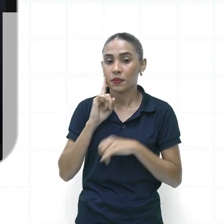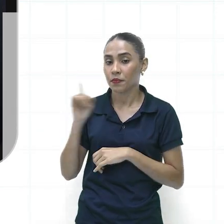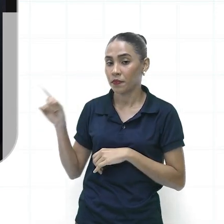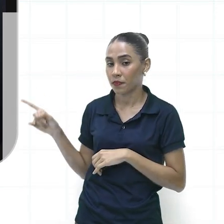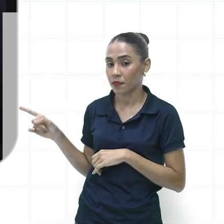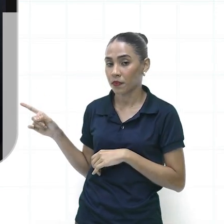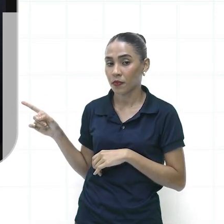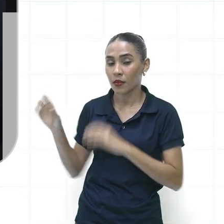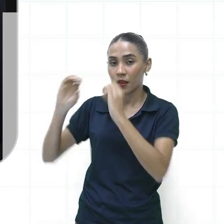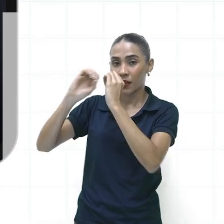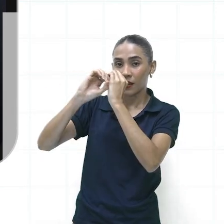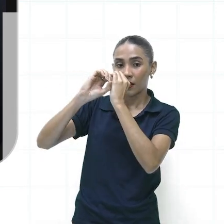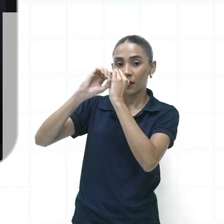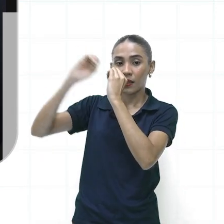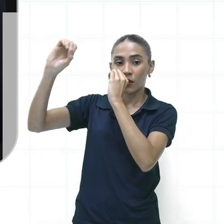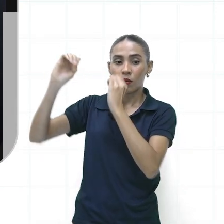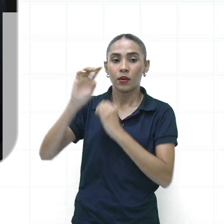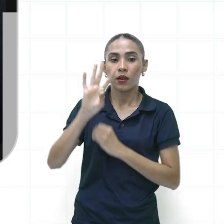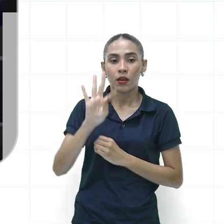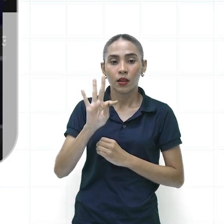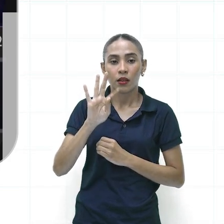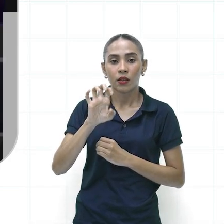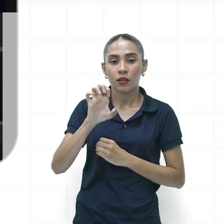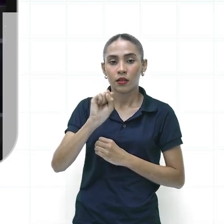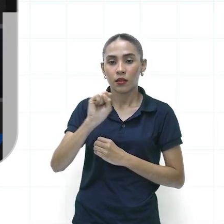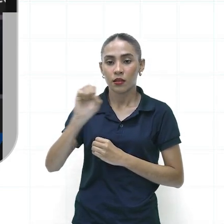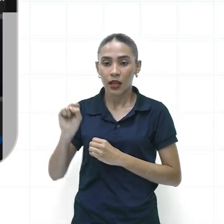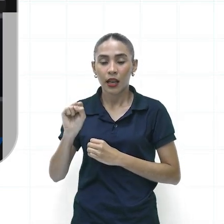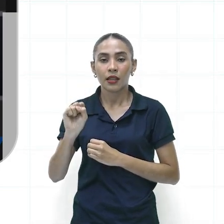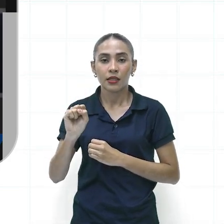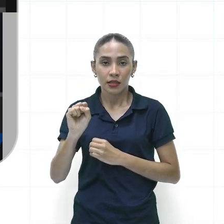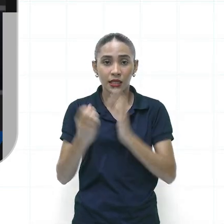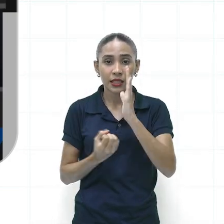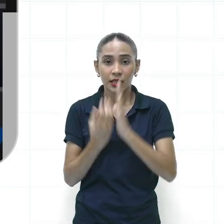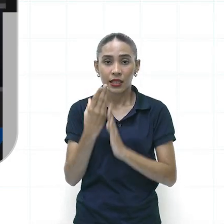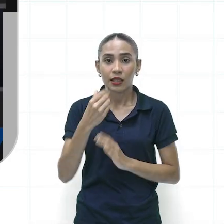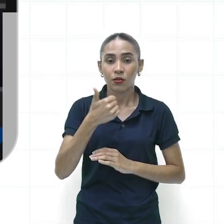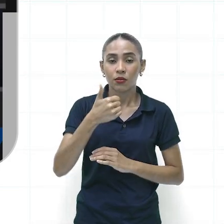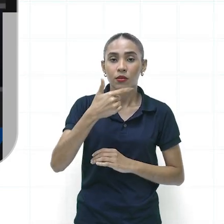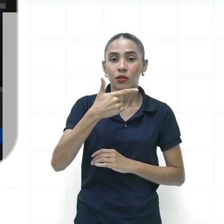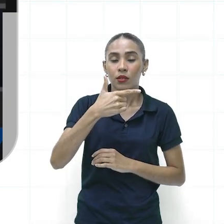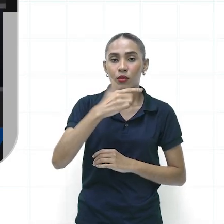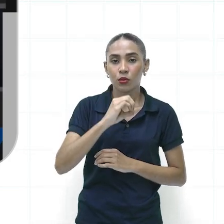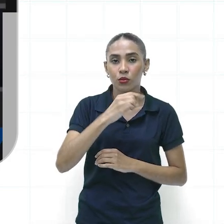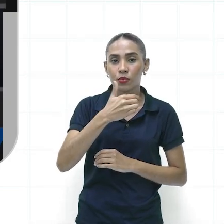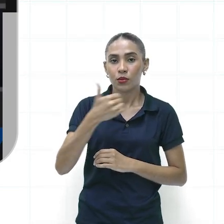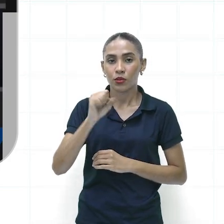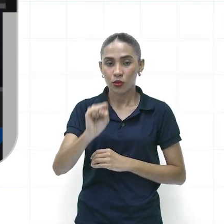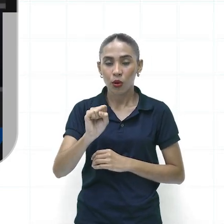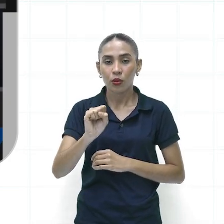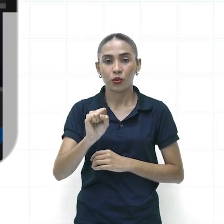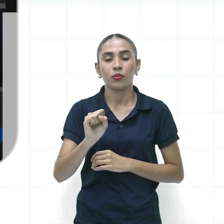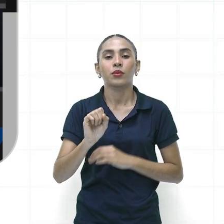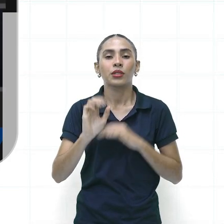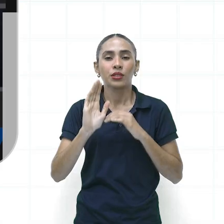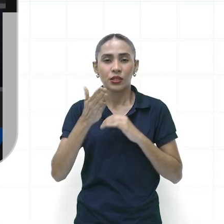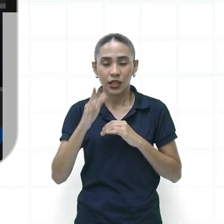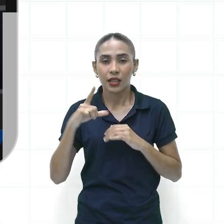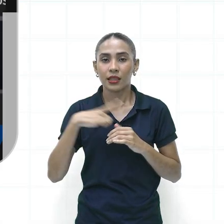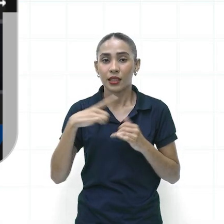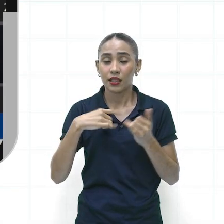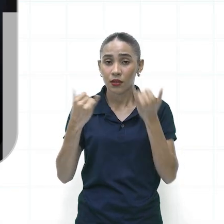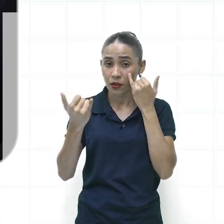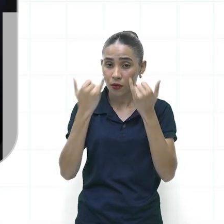por exemplo, do telescópio TESS, que ele foi lançado em 2018, e aí ele já buscou